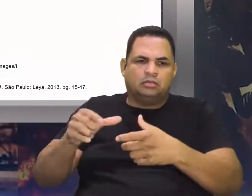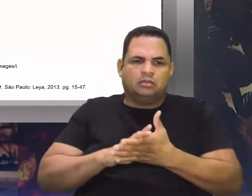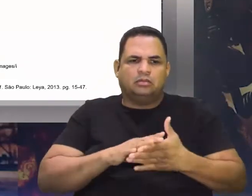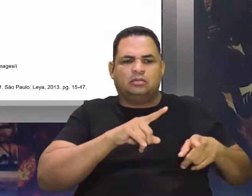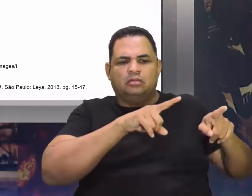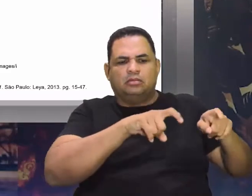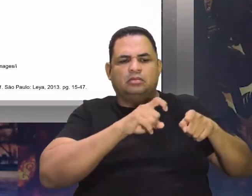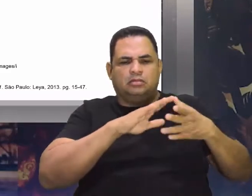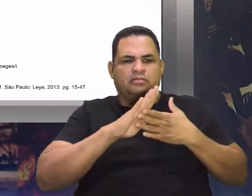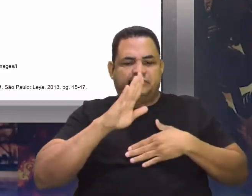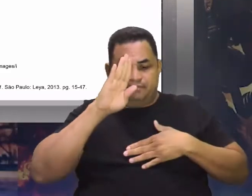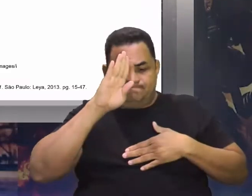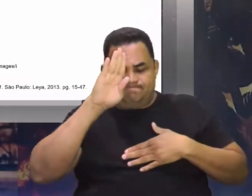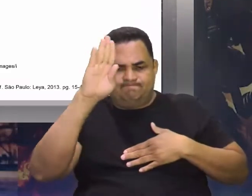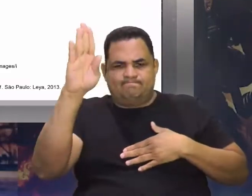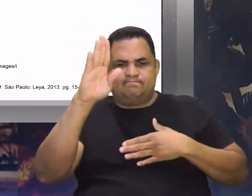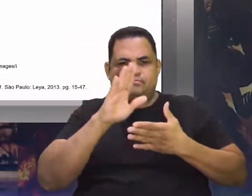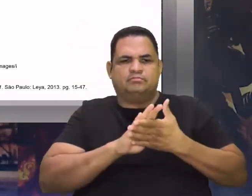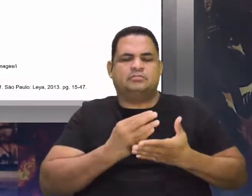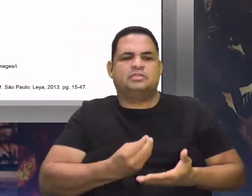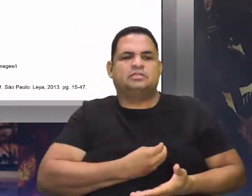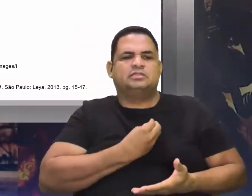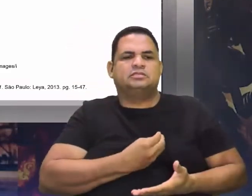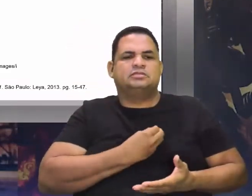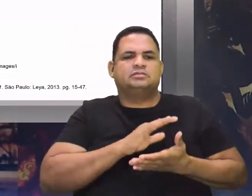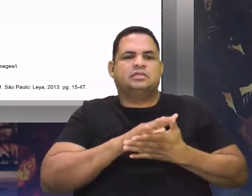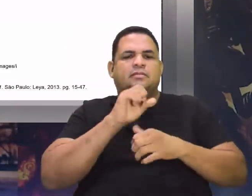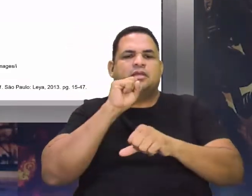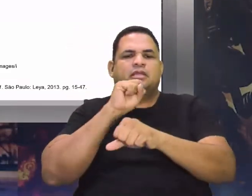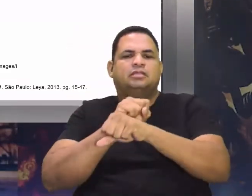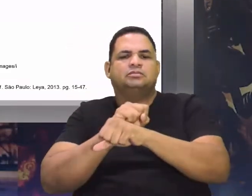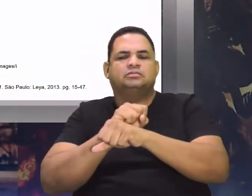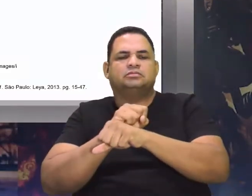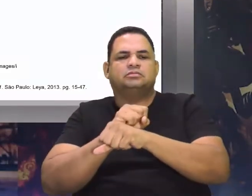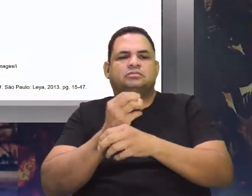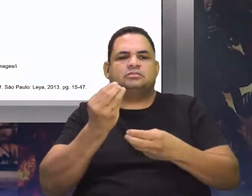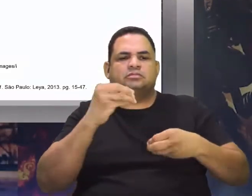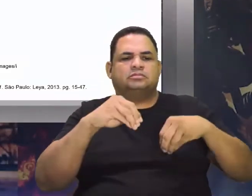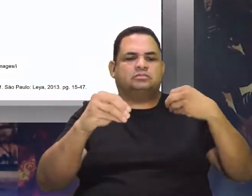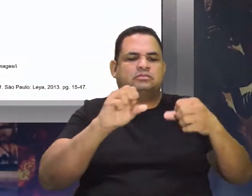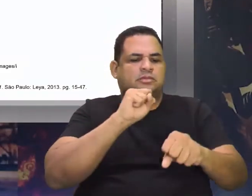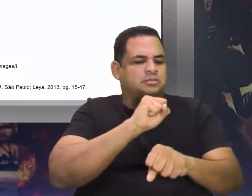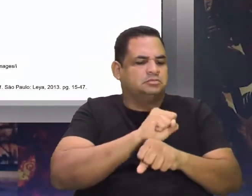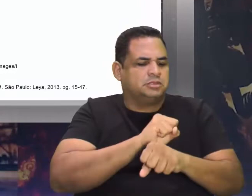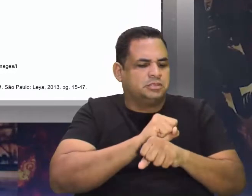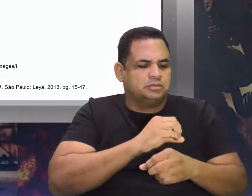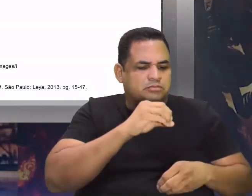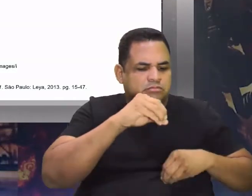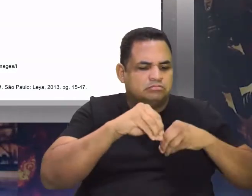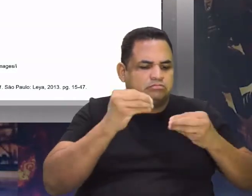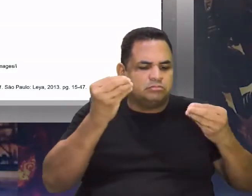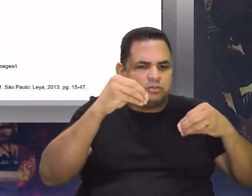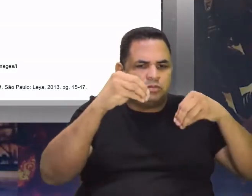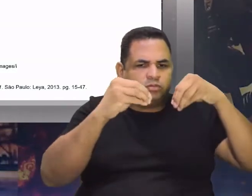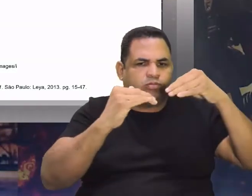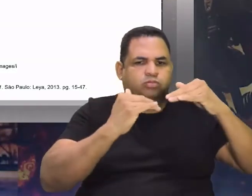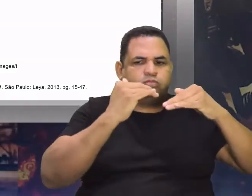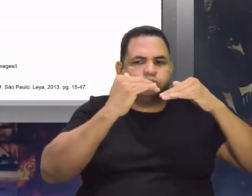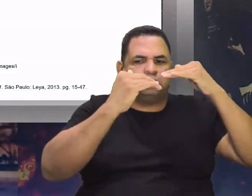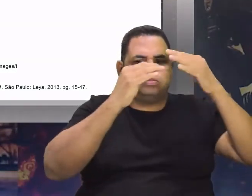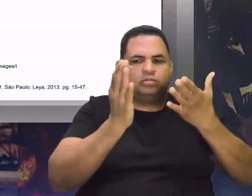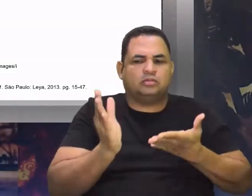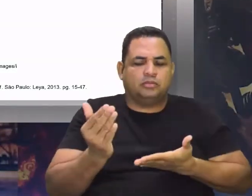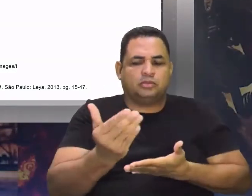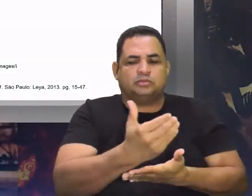foi fundamental para essa vida sedentária. Porque quando você planta, você tem que esperar a planta desenvolver, crescer